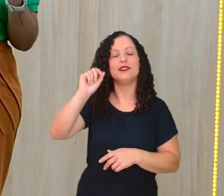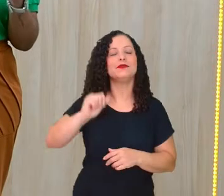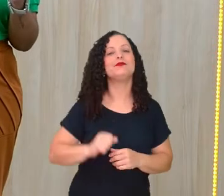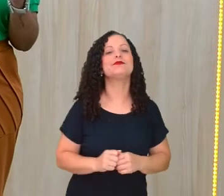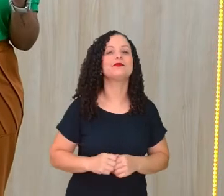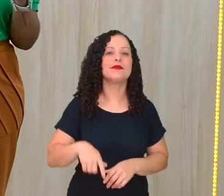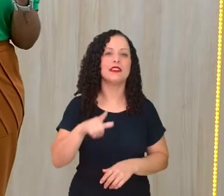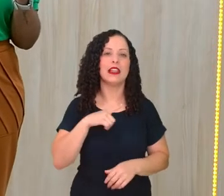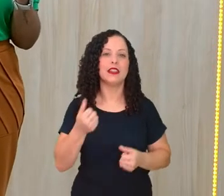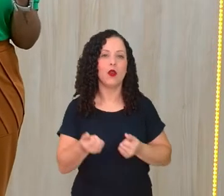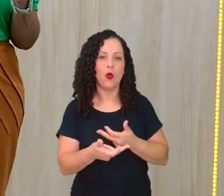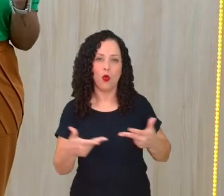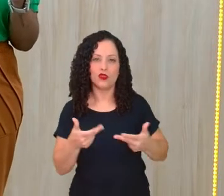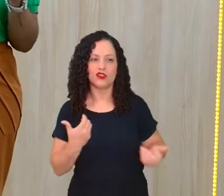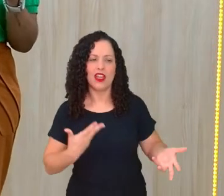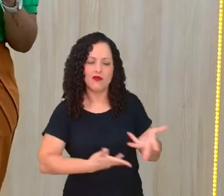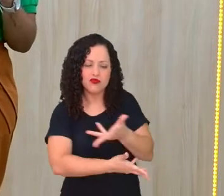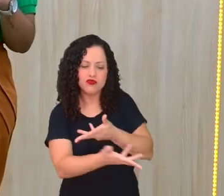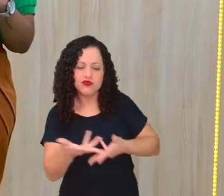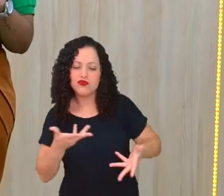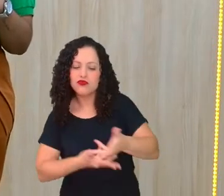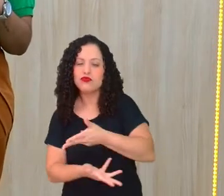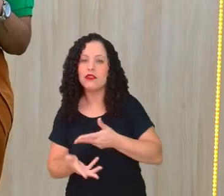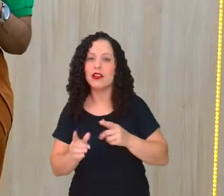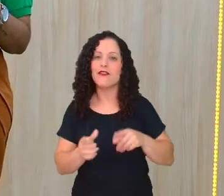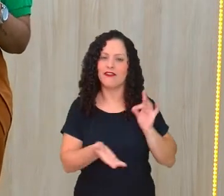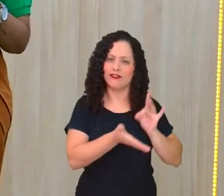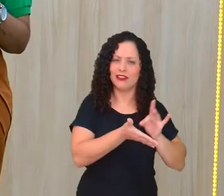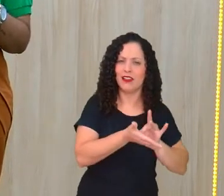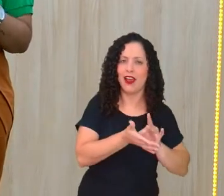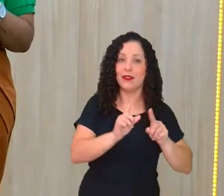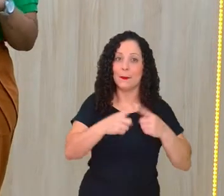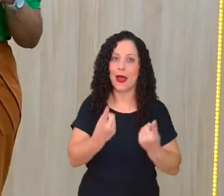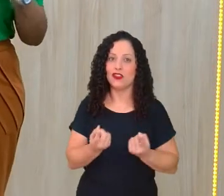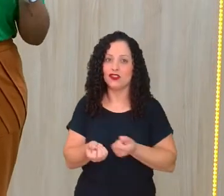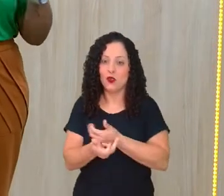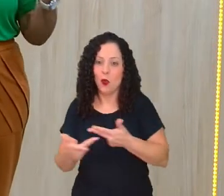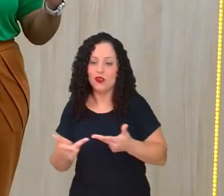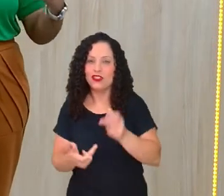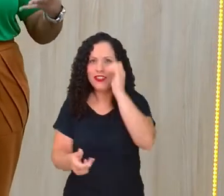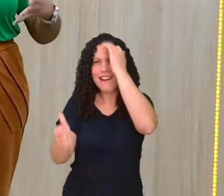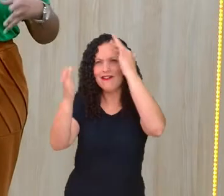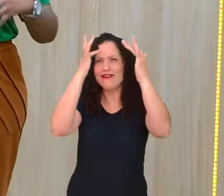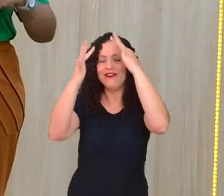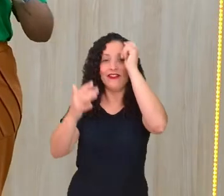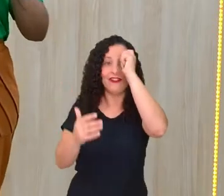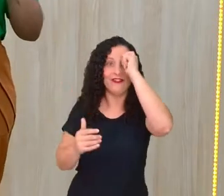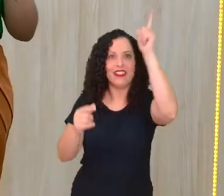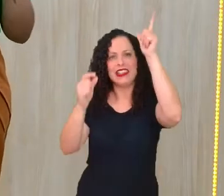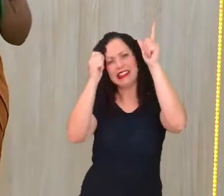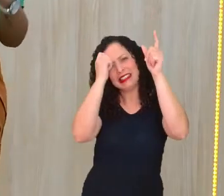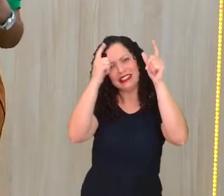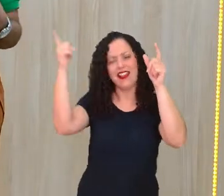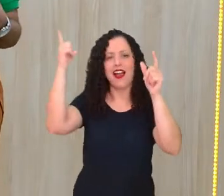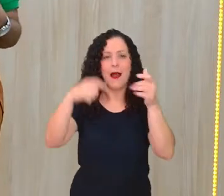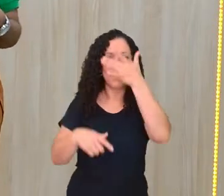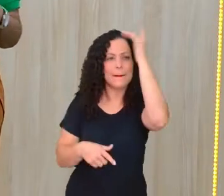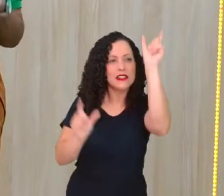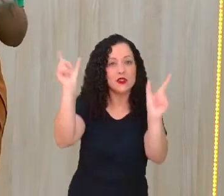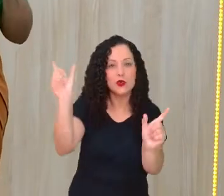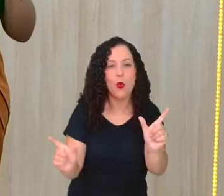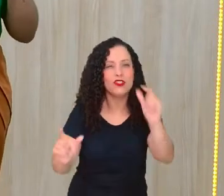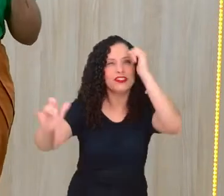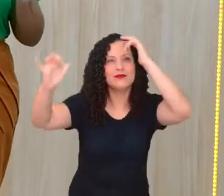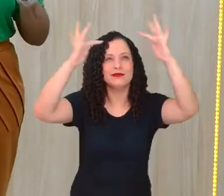que conversa com a realidade, mas tem um monte de coisa que é inventada, então são pessoas inventadas, são lugares